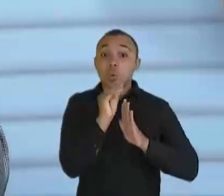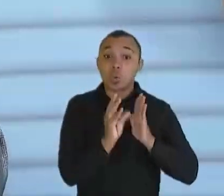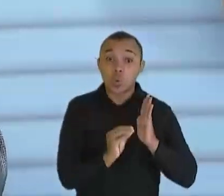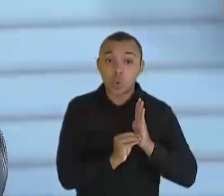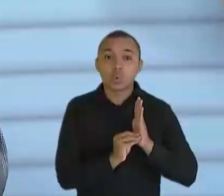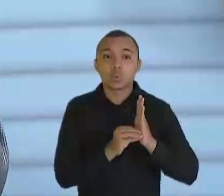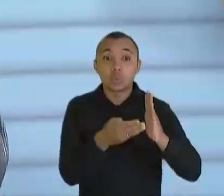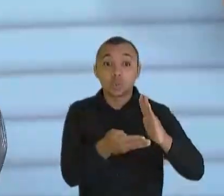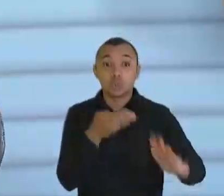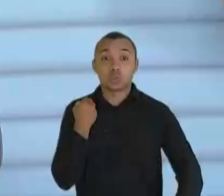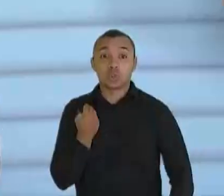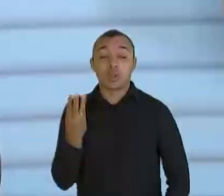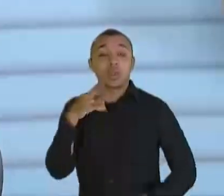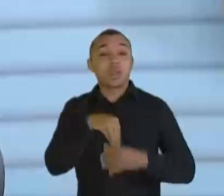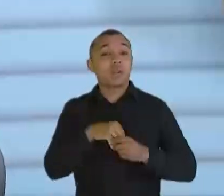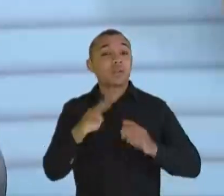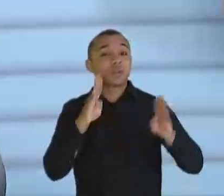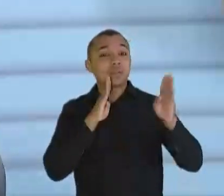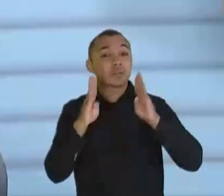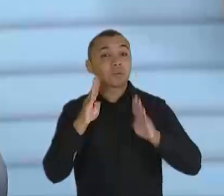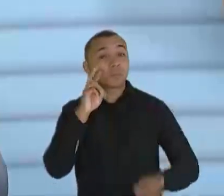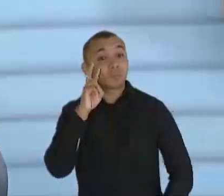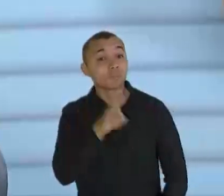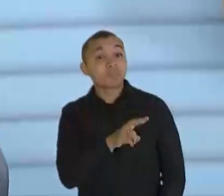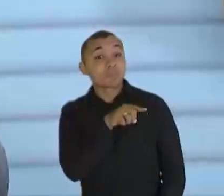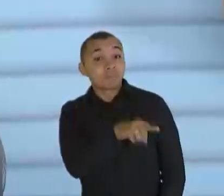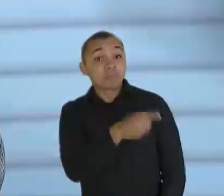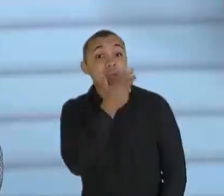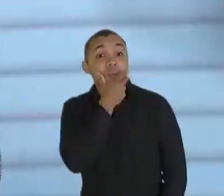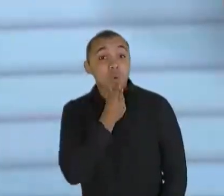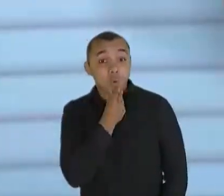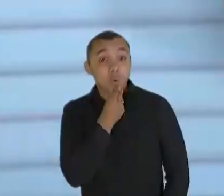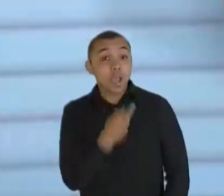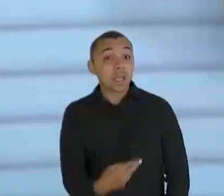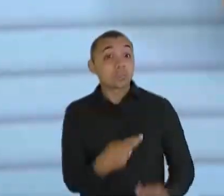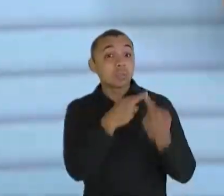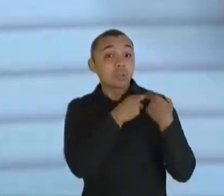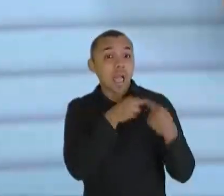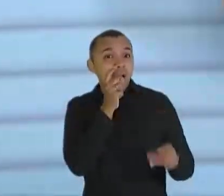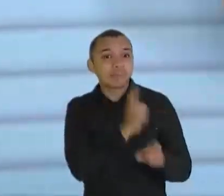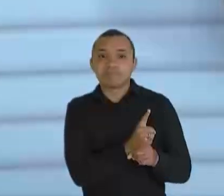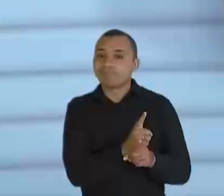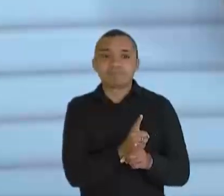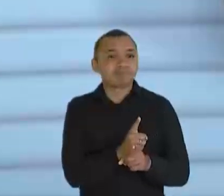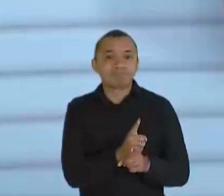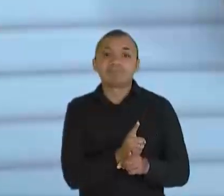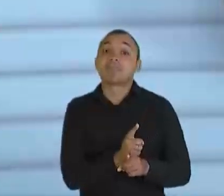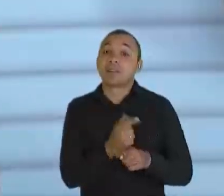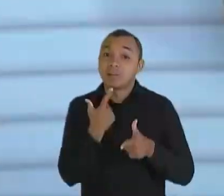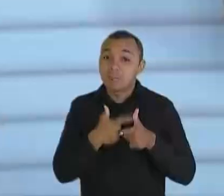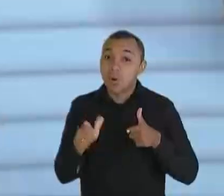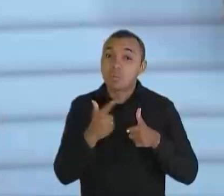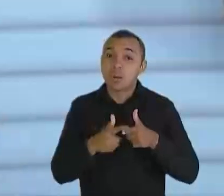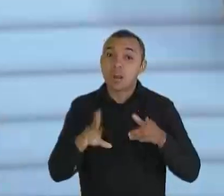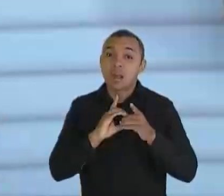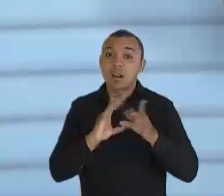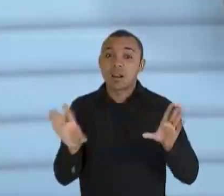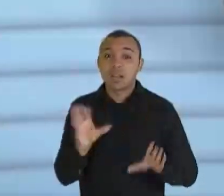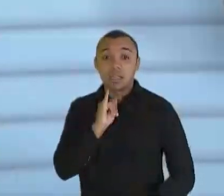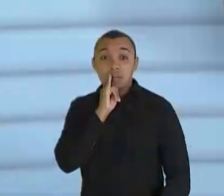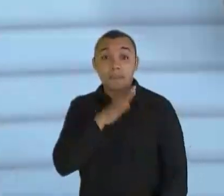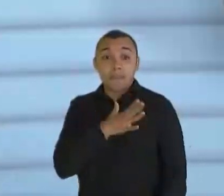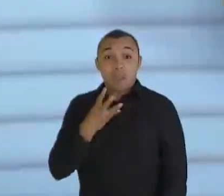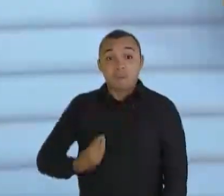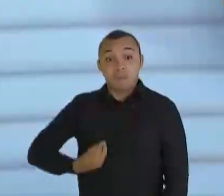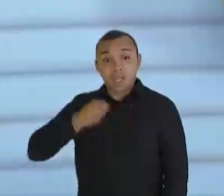mas o autor da ameaça não foi identificado. Ou seja, isso é um problema do ponto de vista democrático. Você sofreu uma ameaça à sua vida